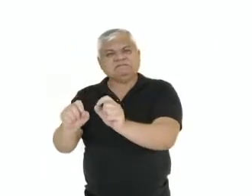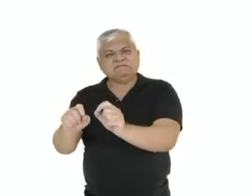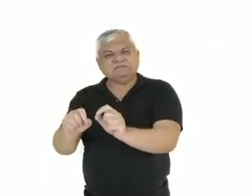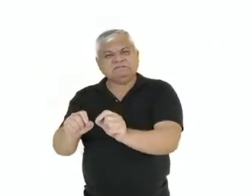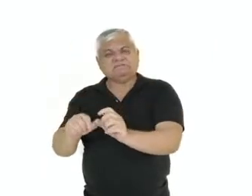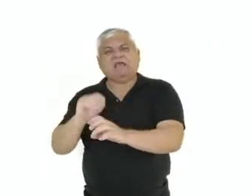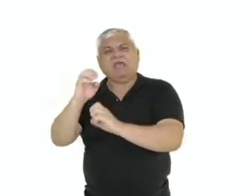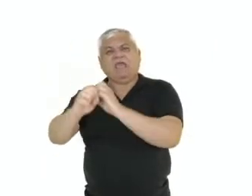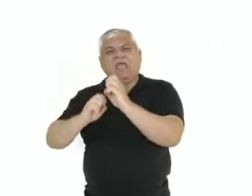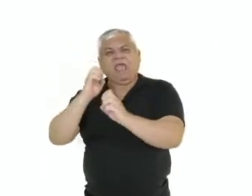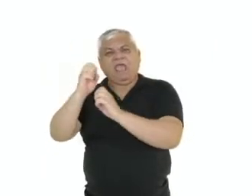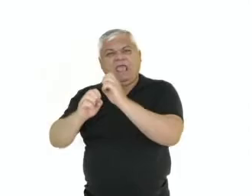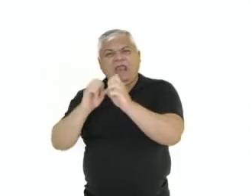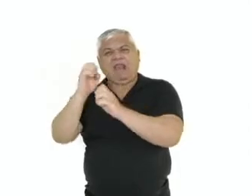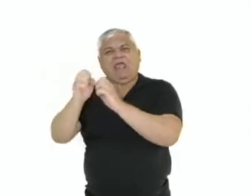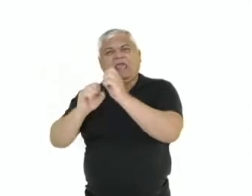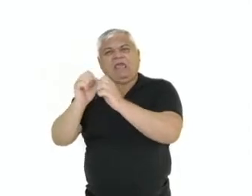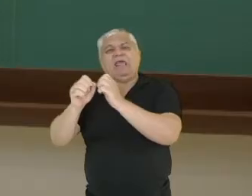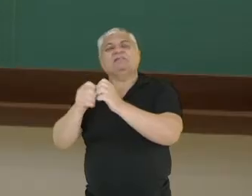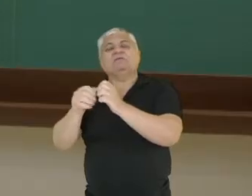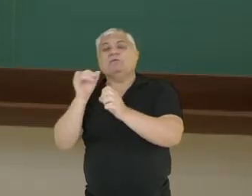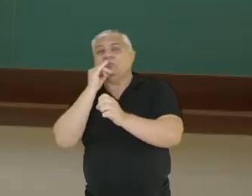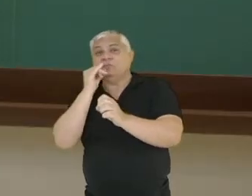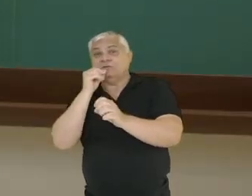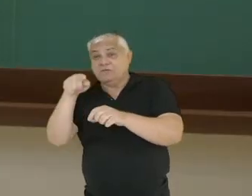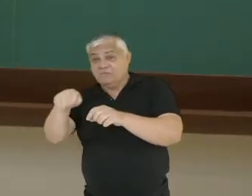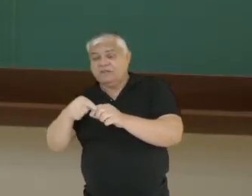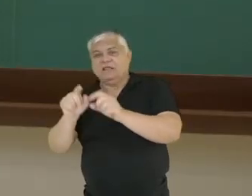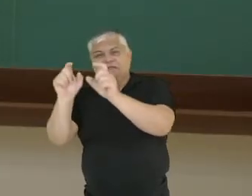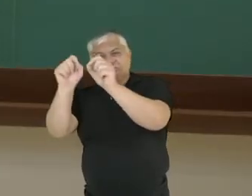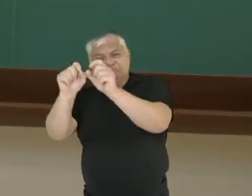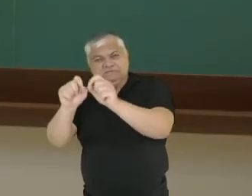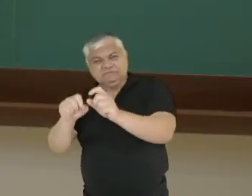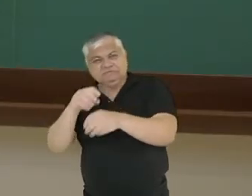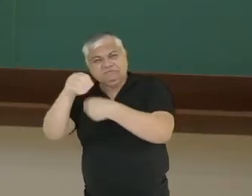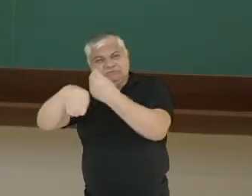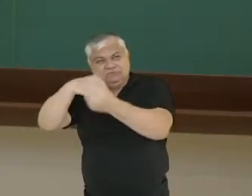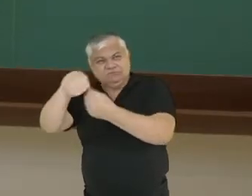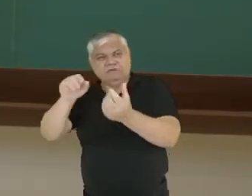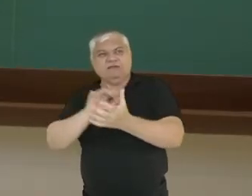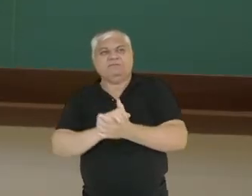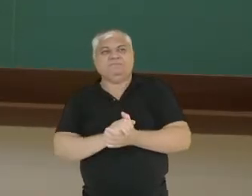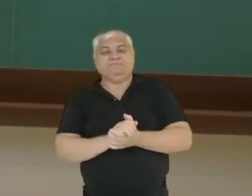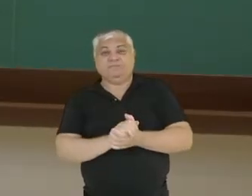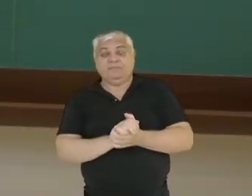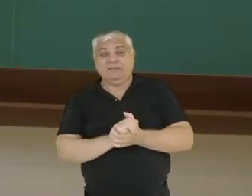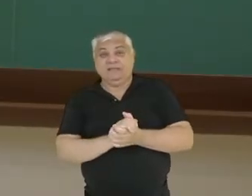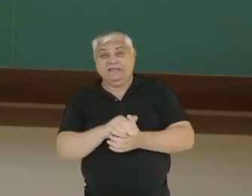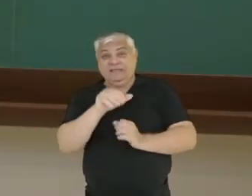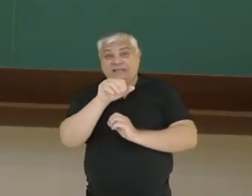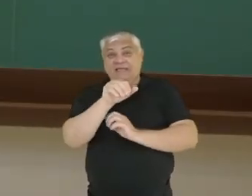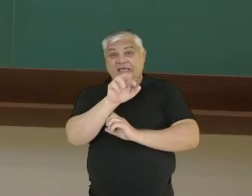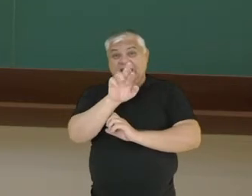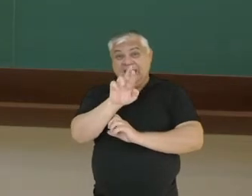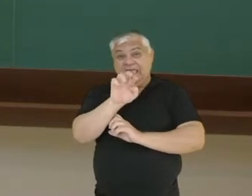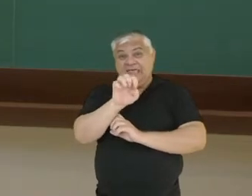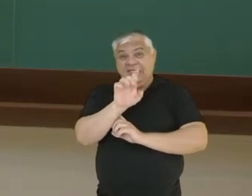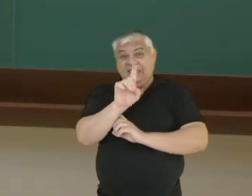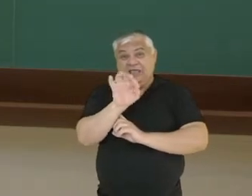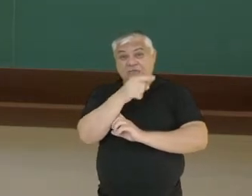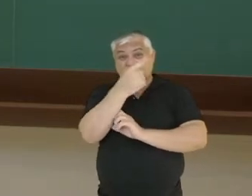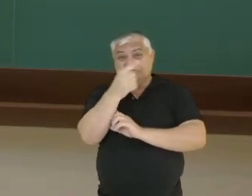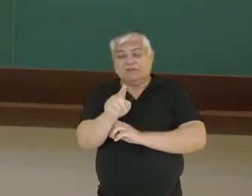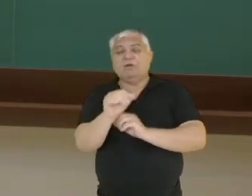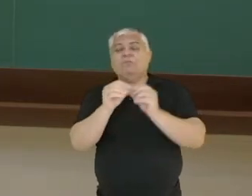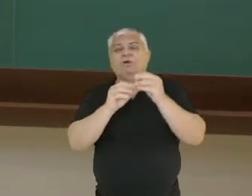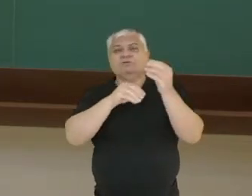elétrons vão estar após a seta, ou seja, lá junto com os produtos. Na semirreação de redução, mostra